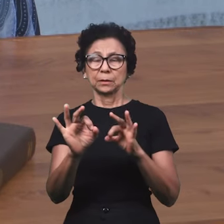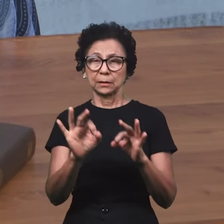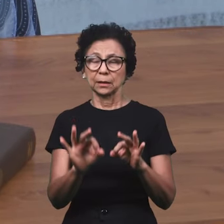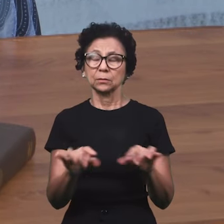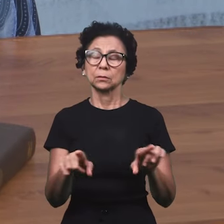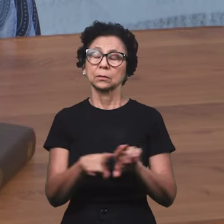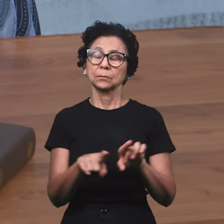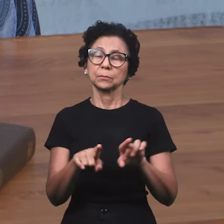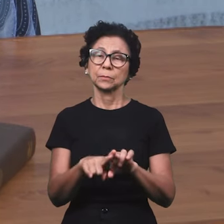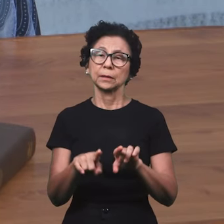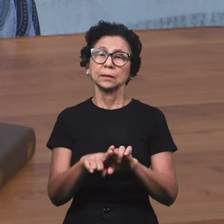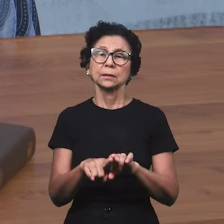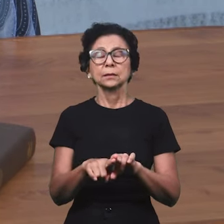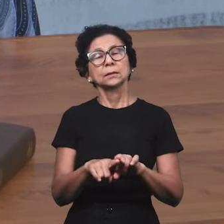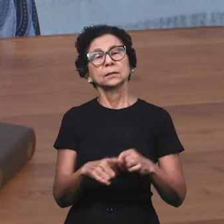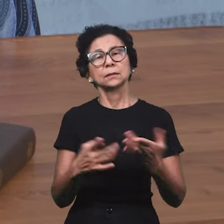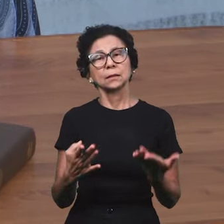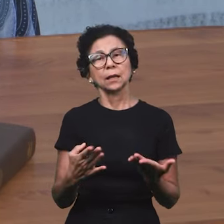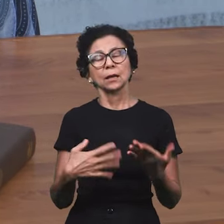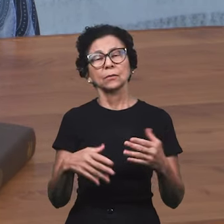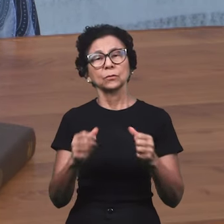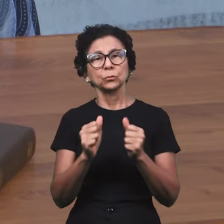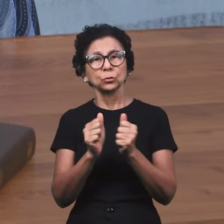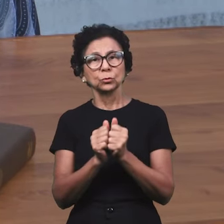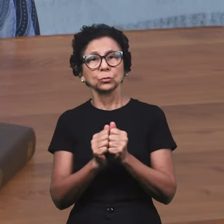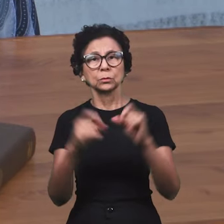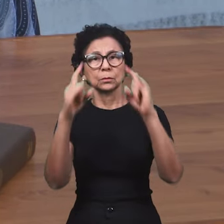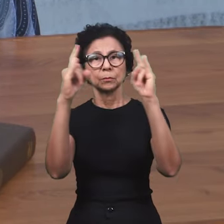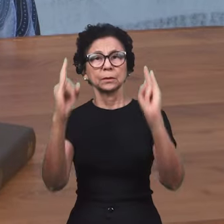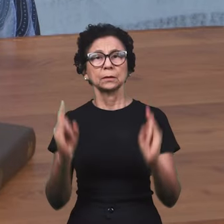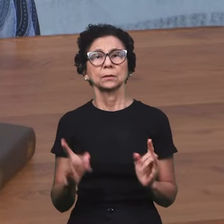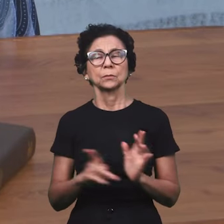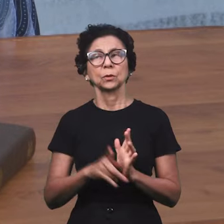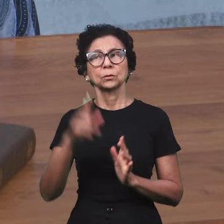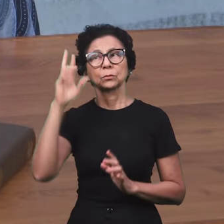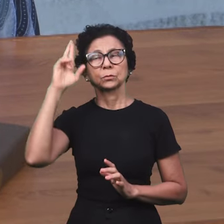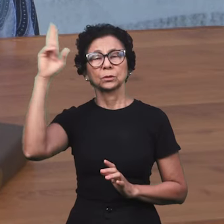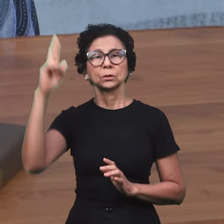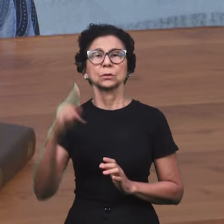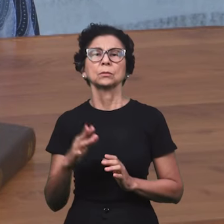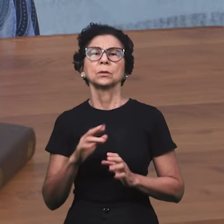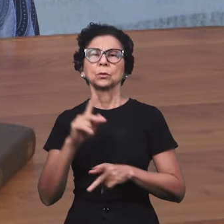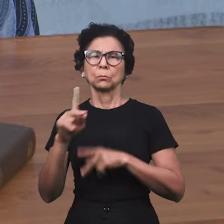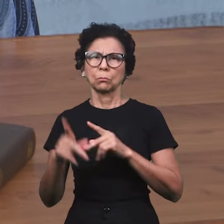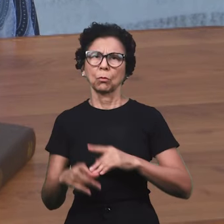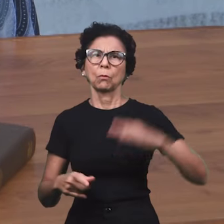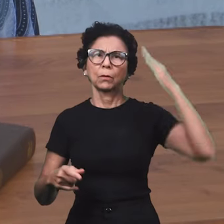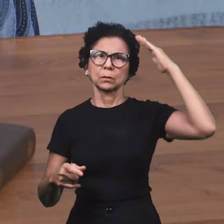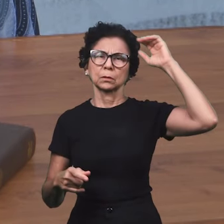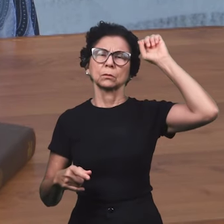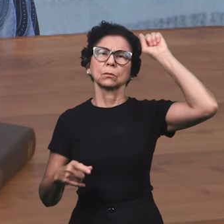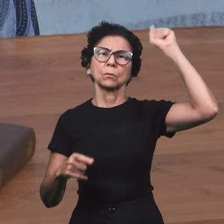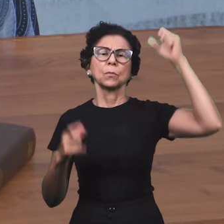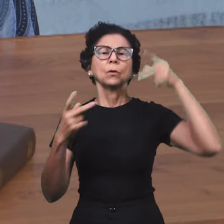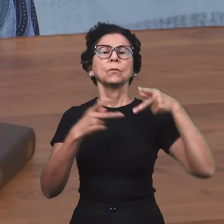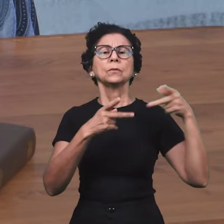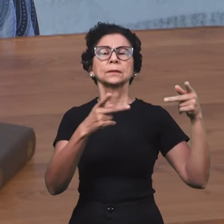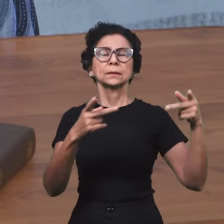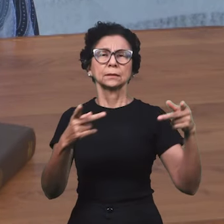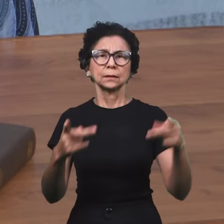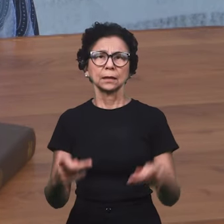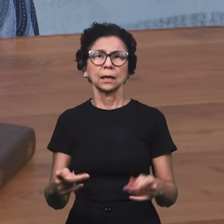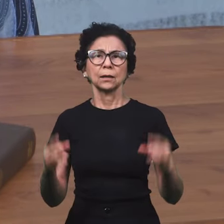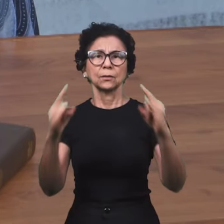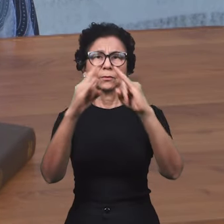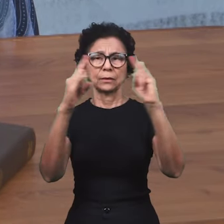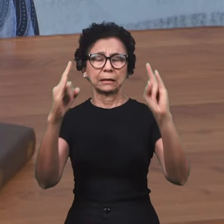Senhor. E Salomão e a congregação o visitavam. E Salomão ofereceu ali sacrifícios